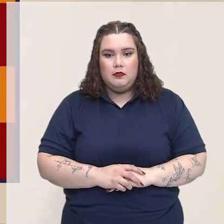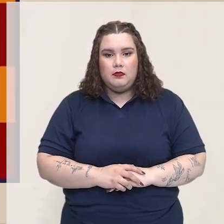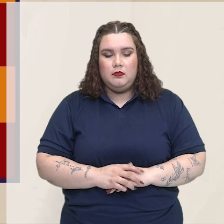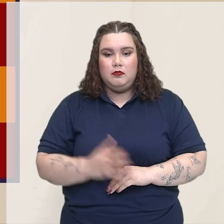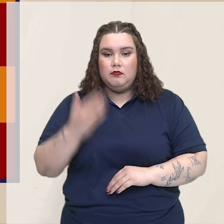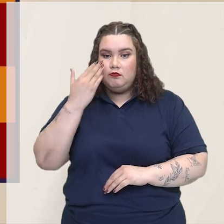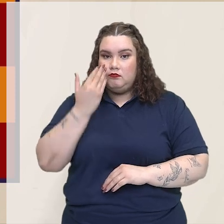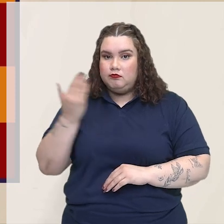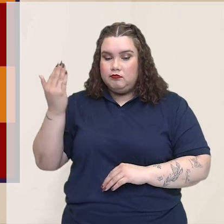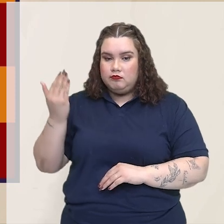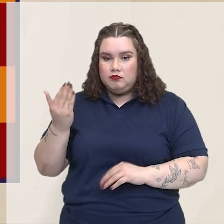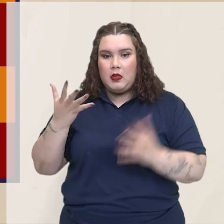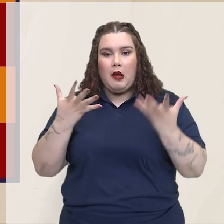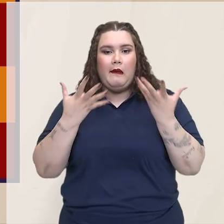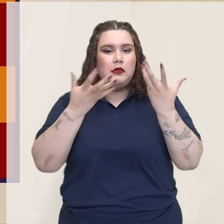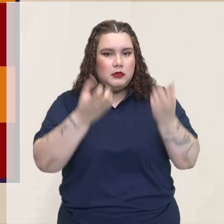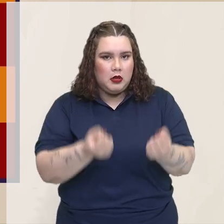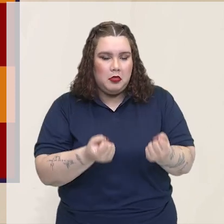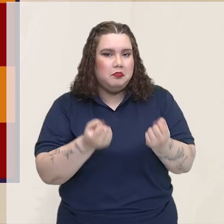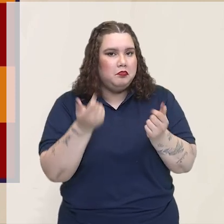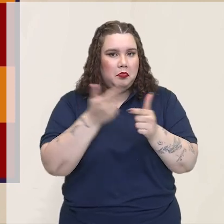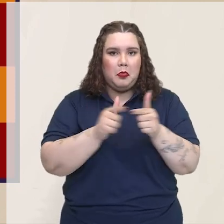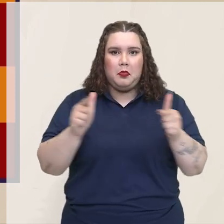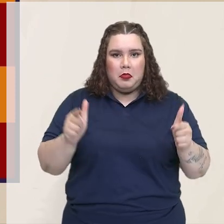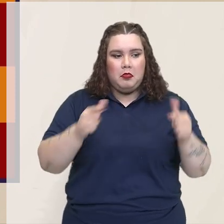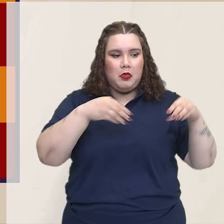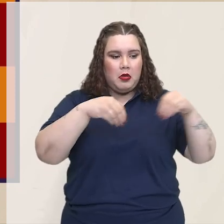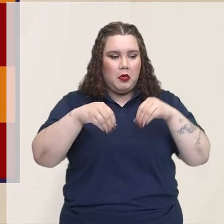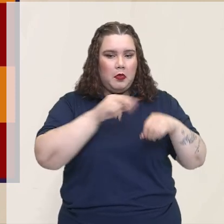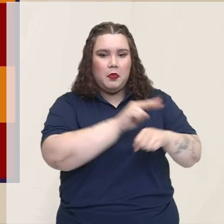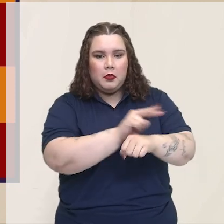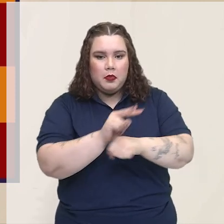Os quais aceitam com reverência.